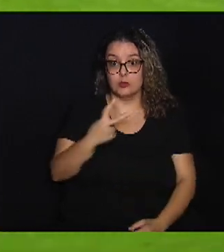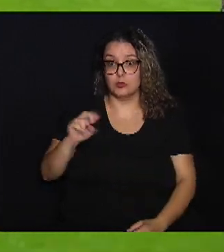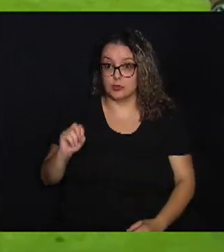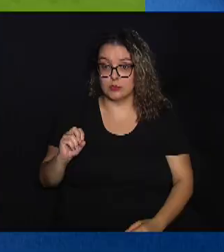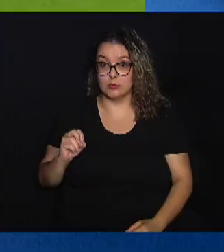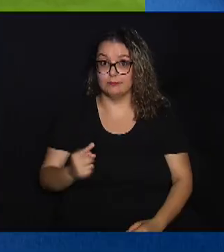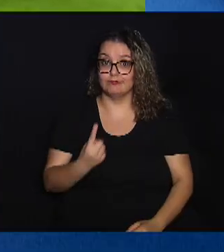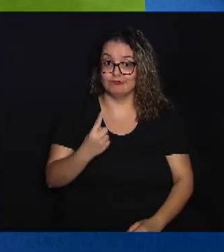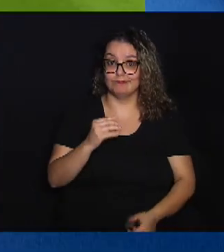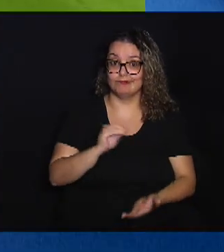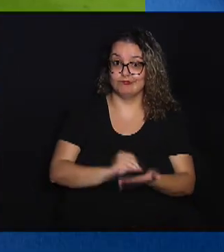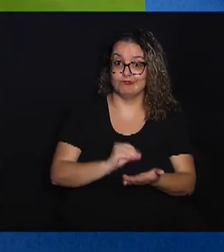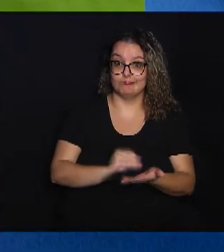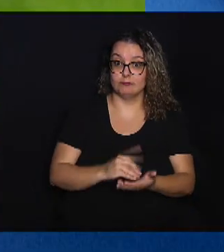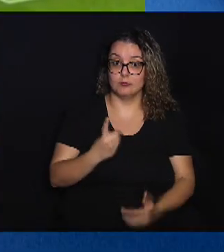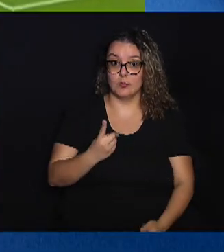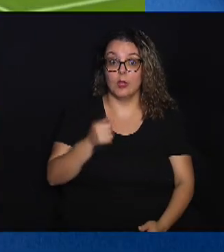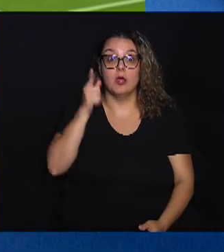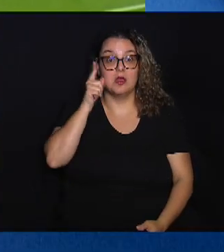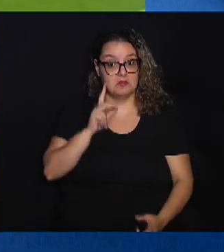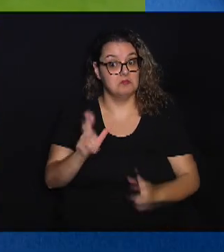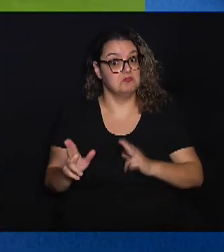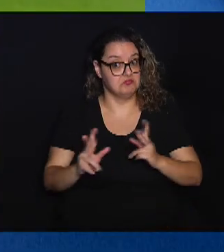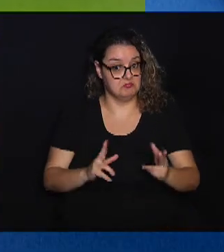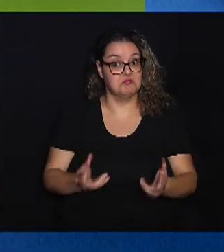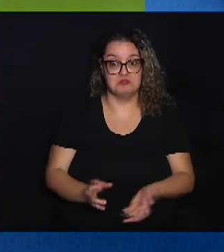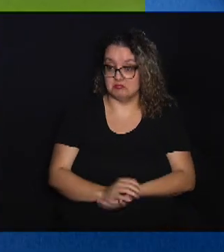jogador a menos. E consegue o empate.